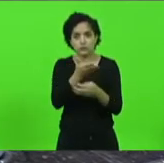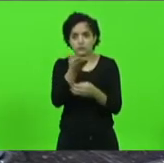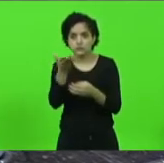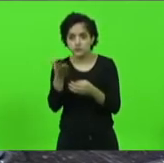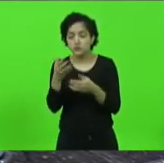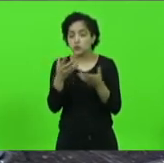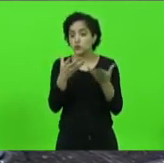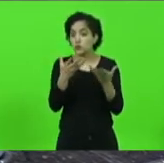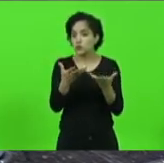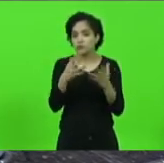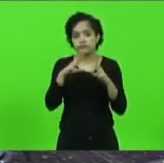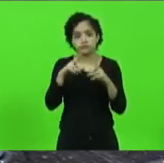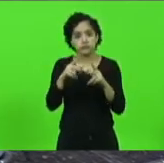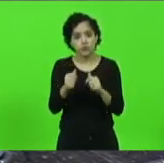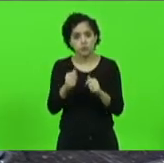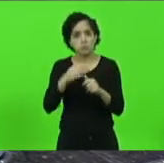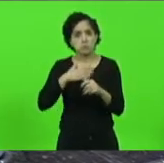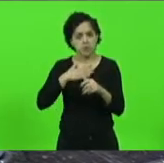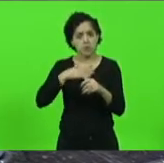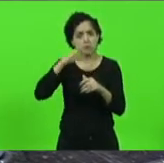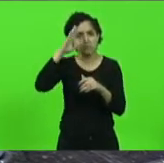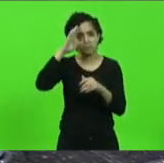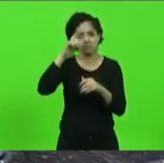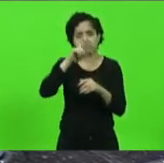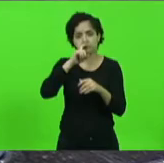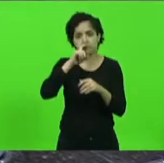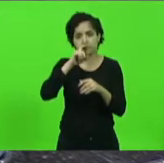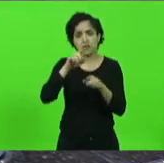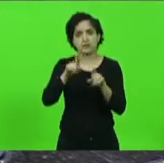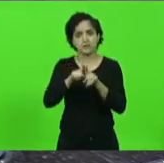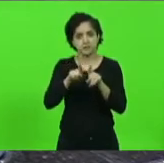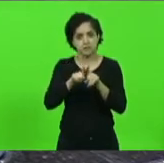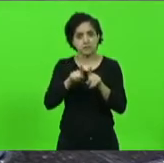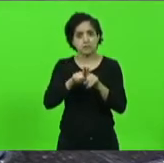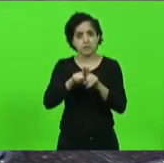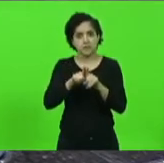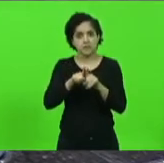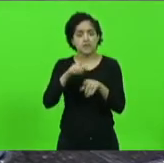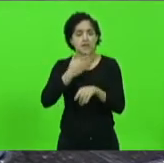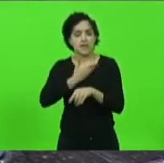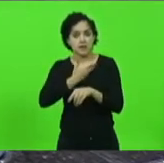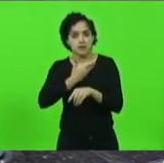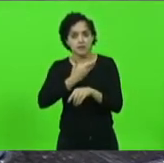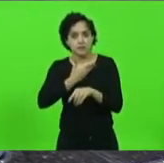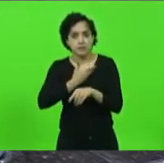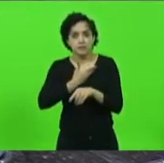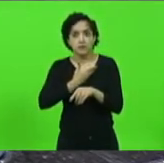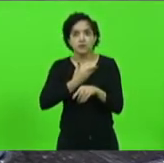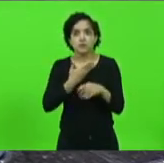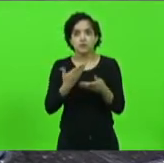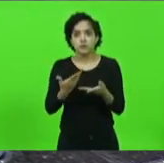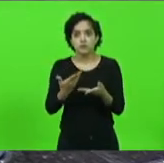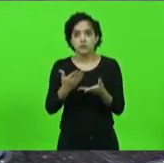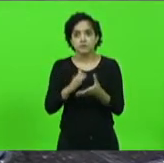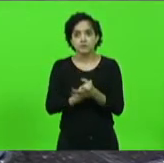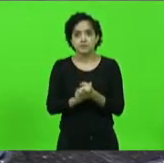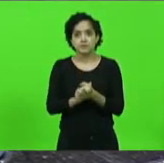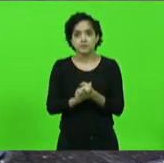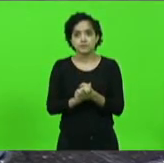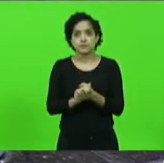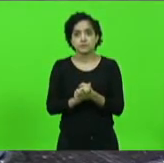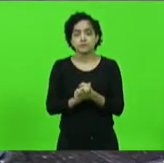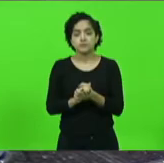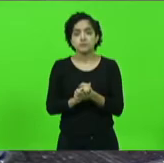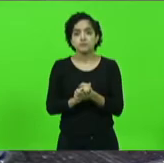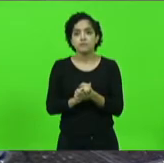querem. Meu pai é sargento, é da Praça, que ele é muitíssimo amigo do Pavelic, me incomoda de tanto que ele fala bem do Pavelic